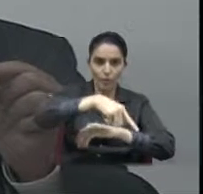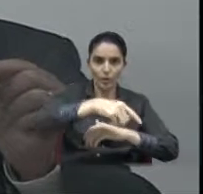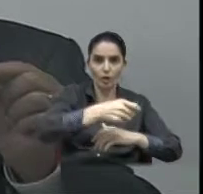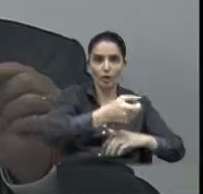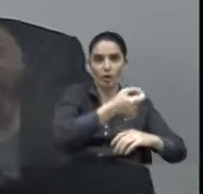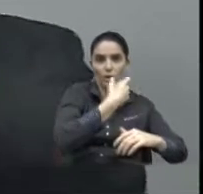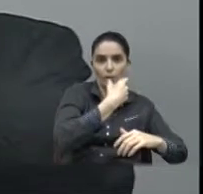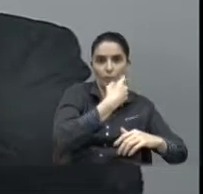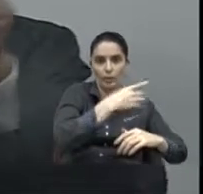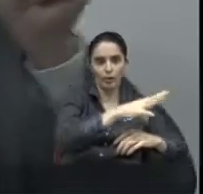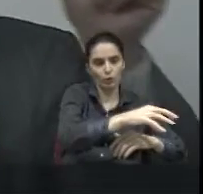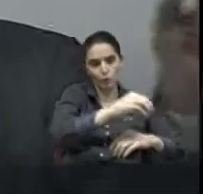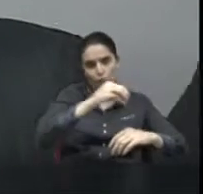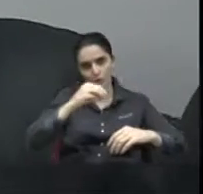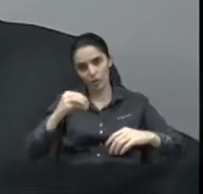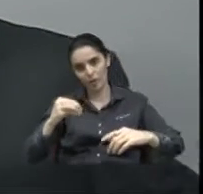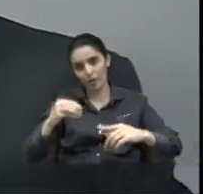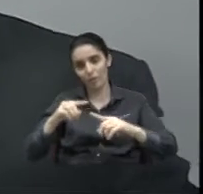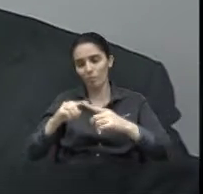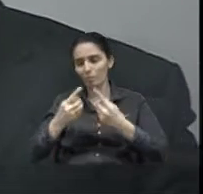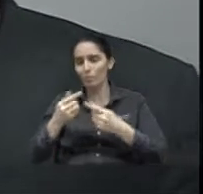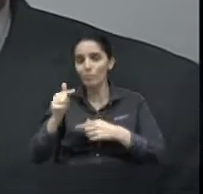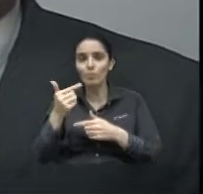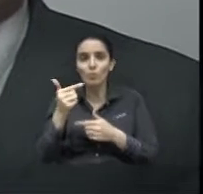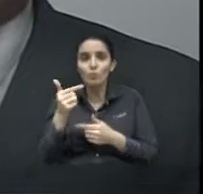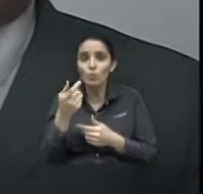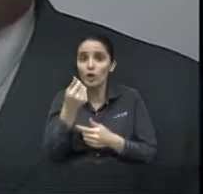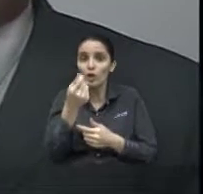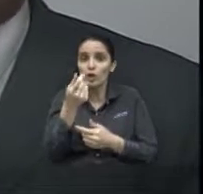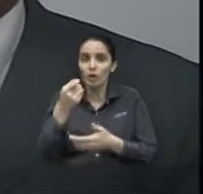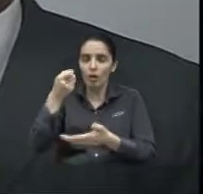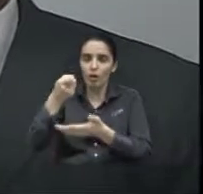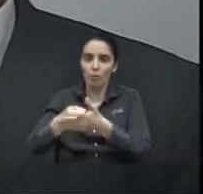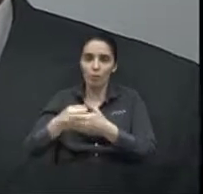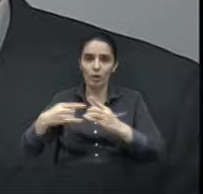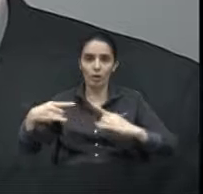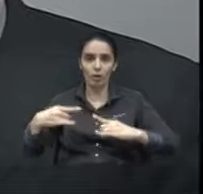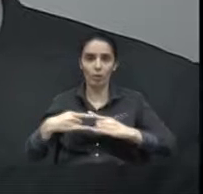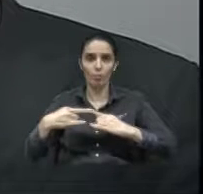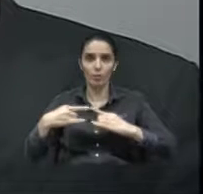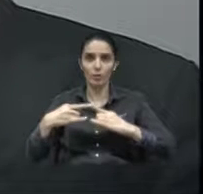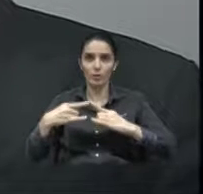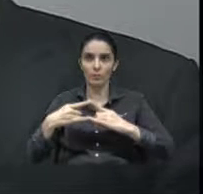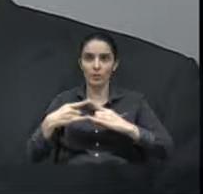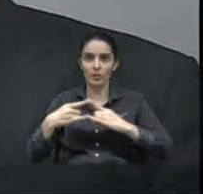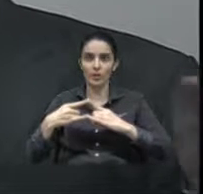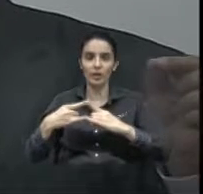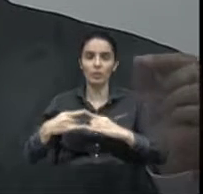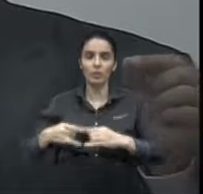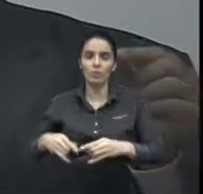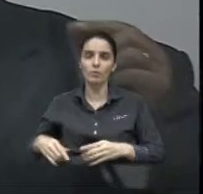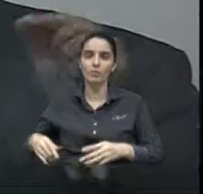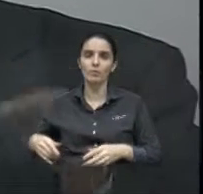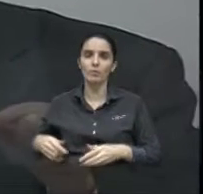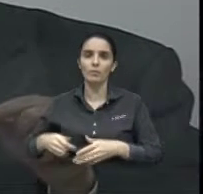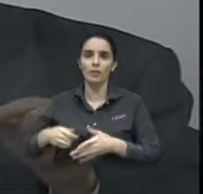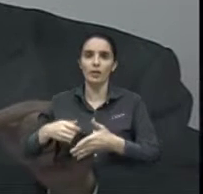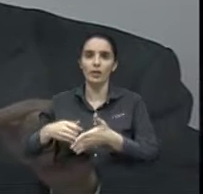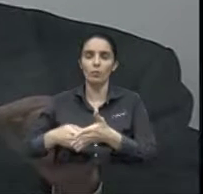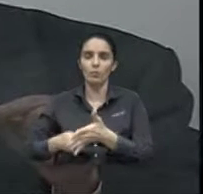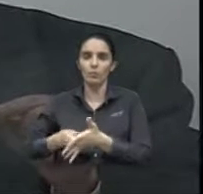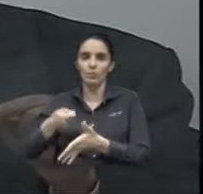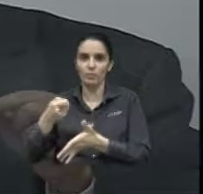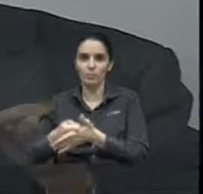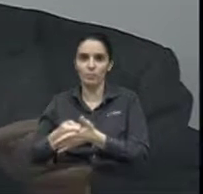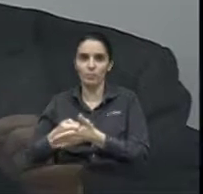falta não só o remédio, mas falta também o valor do ônibus. Então, isso é muito